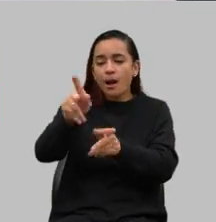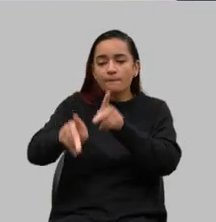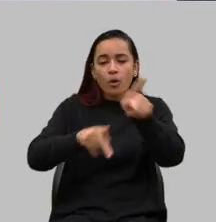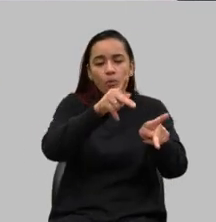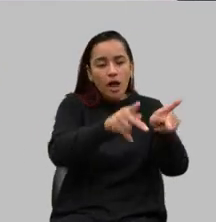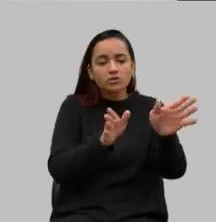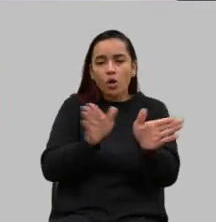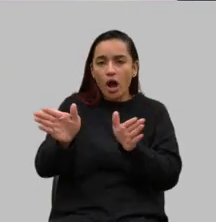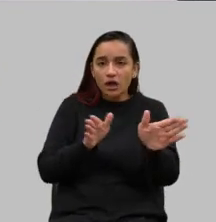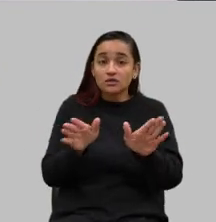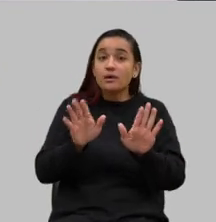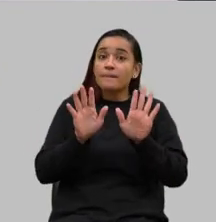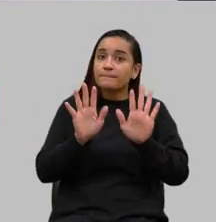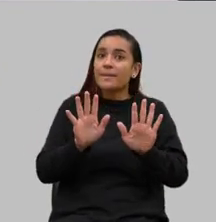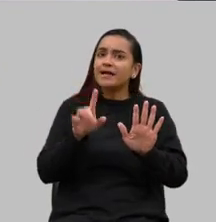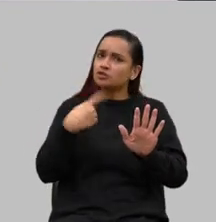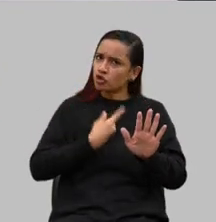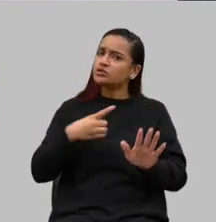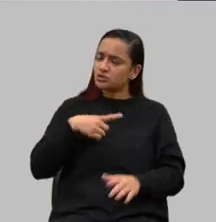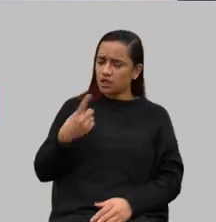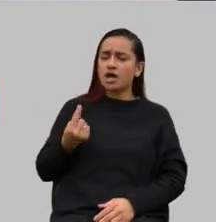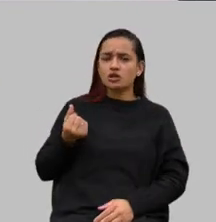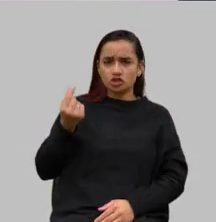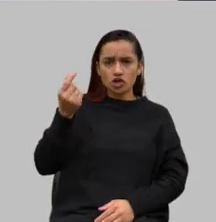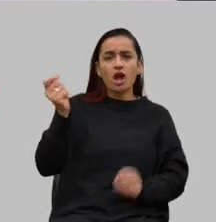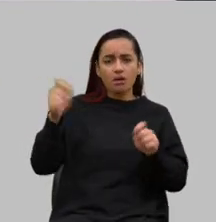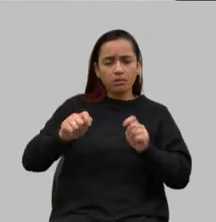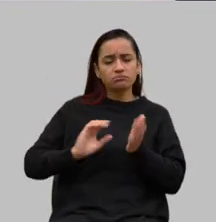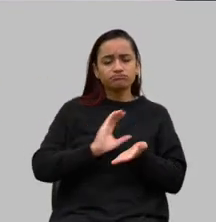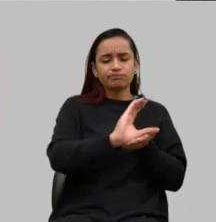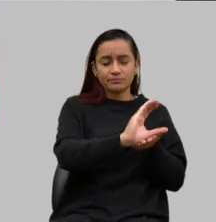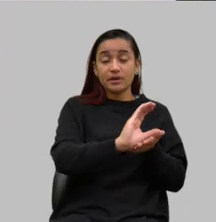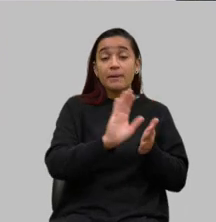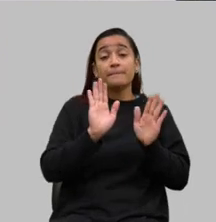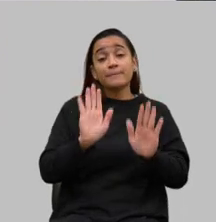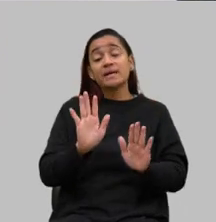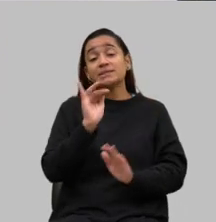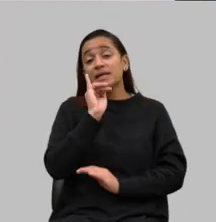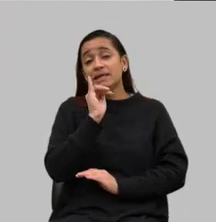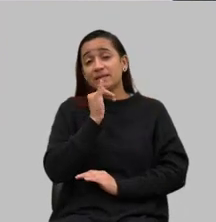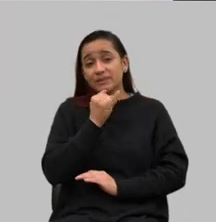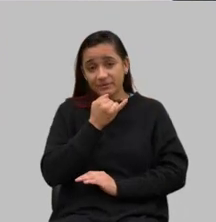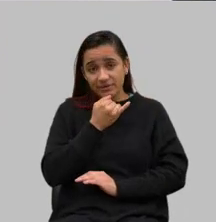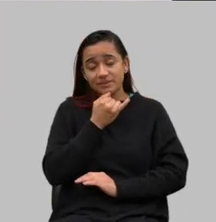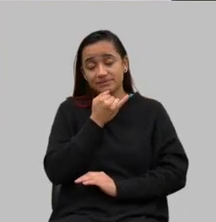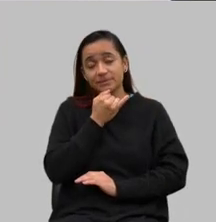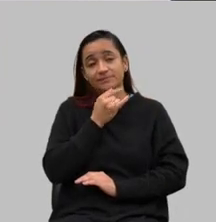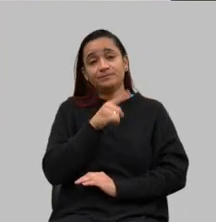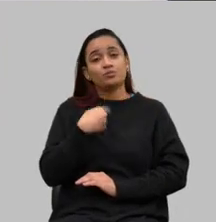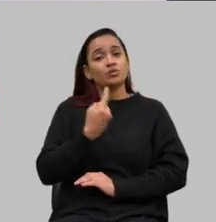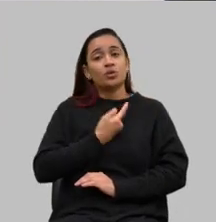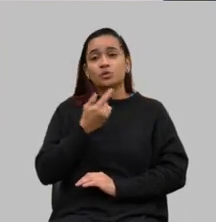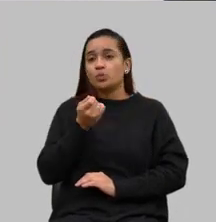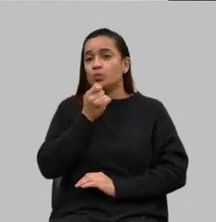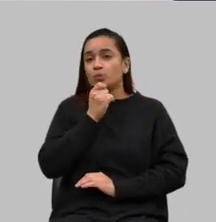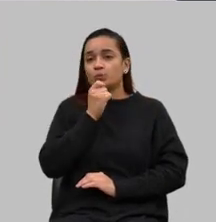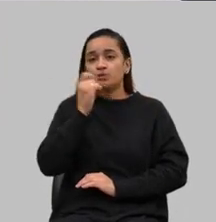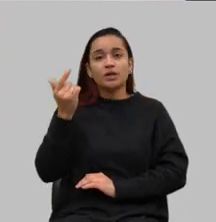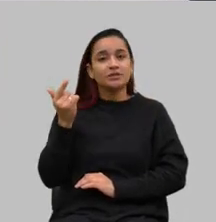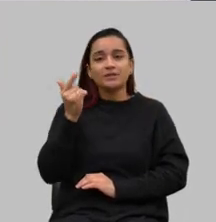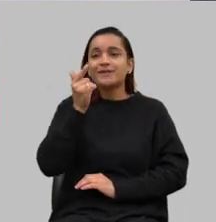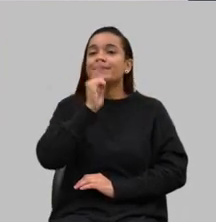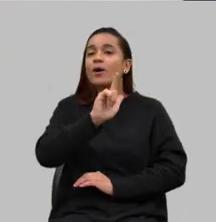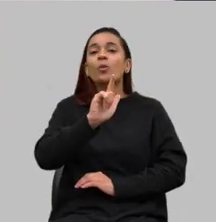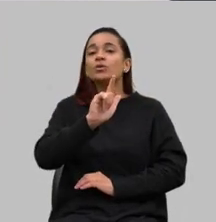temos recursos nós temos dinheiro para isso mas infelizmente eh a gente não consegue